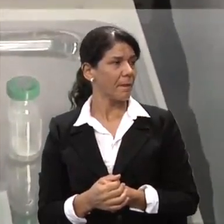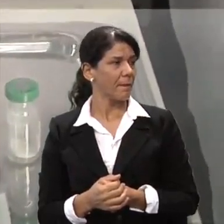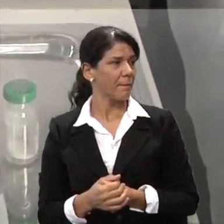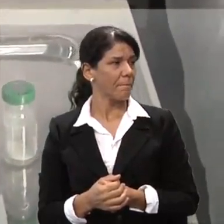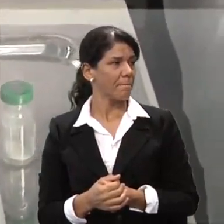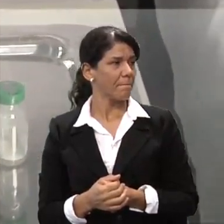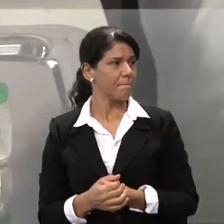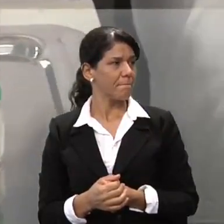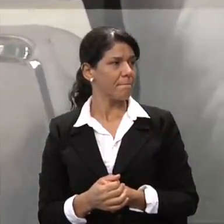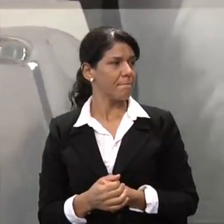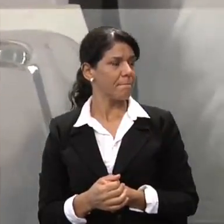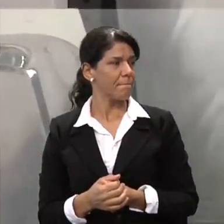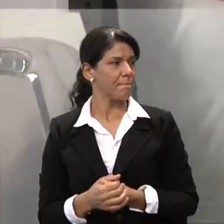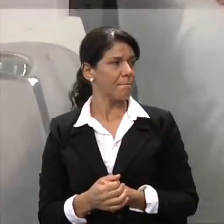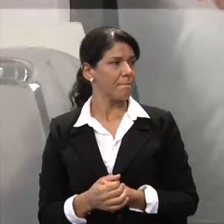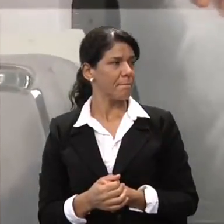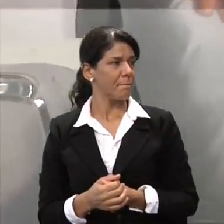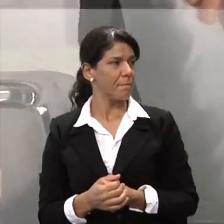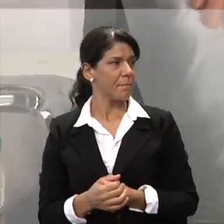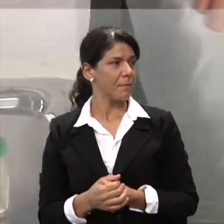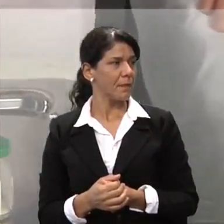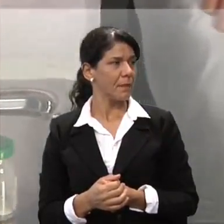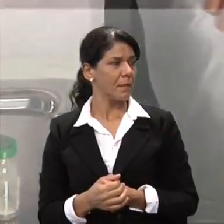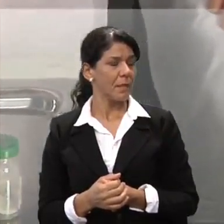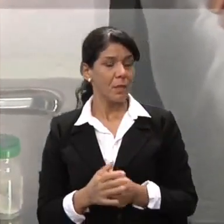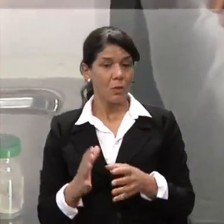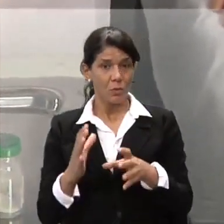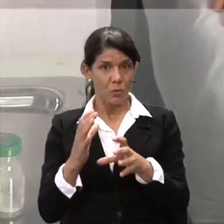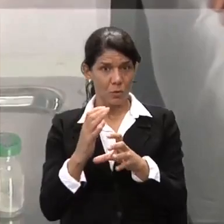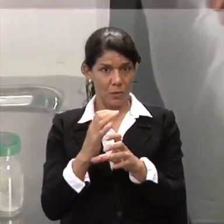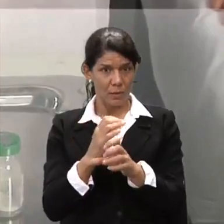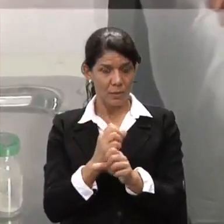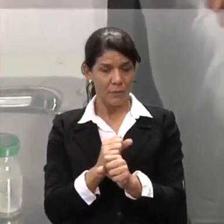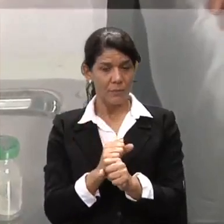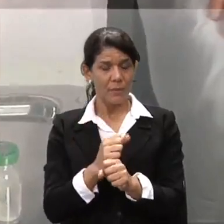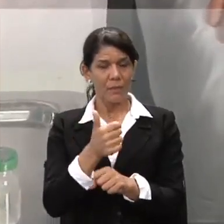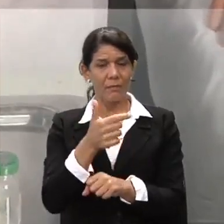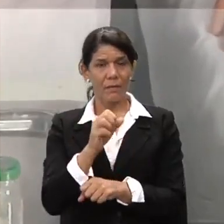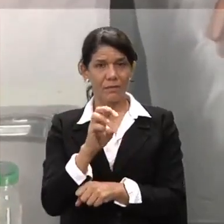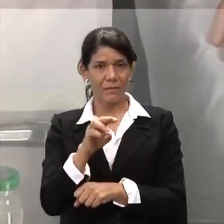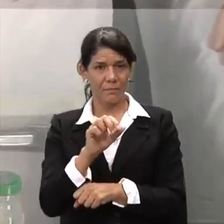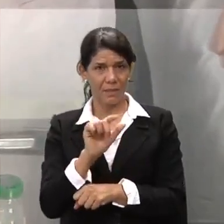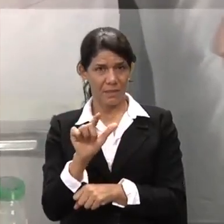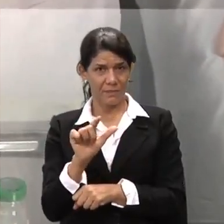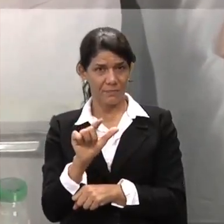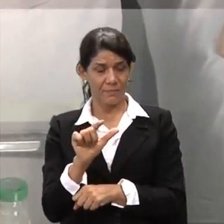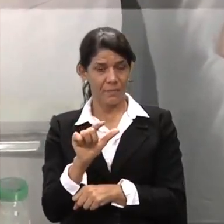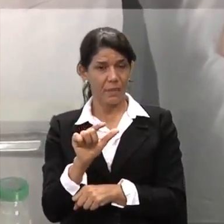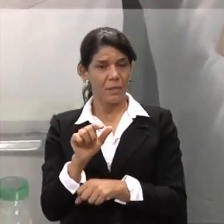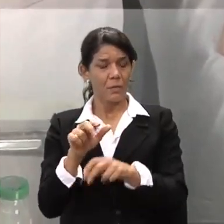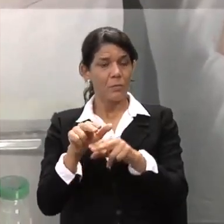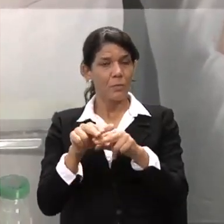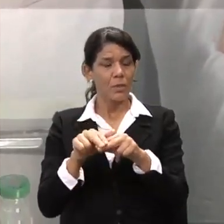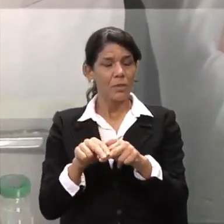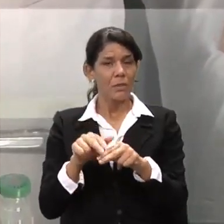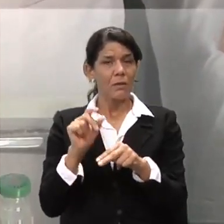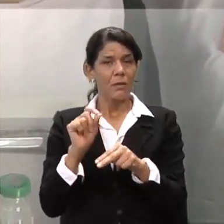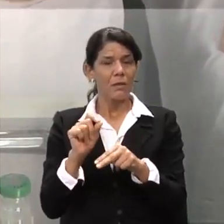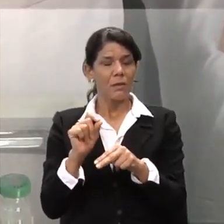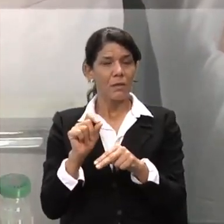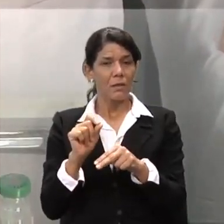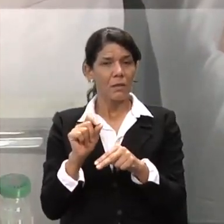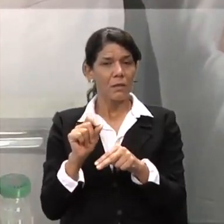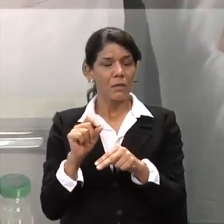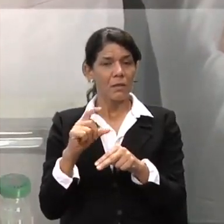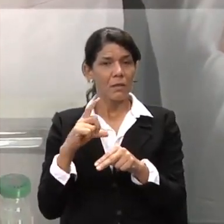Nós sabemos que a capacidade total desse frasco ampola é de 10 ml, portanto,